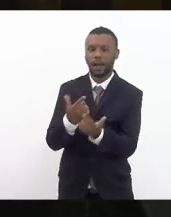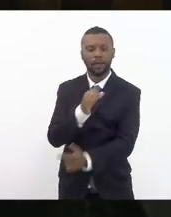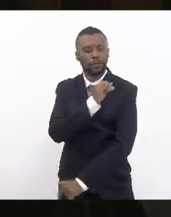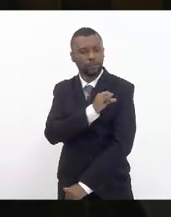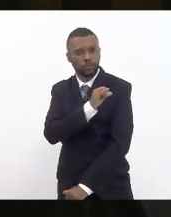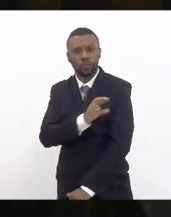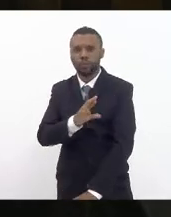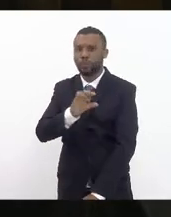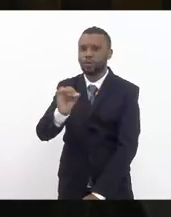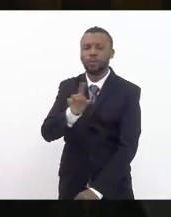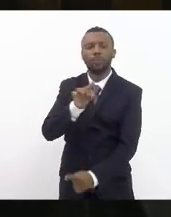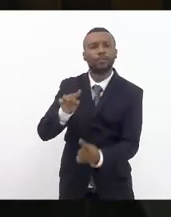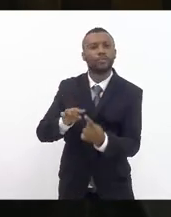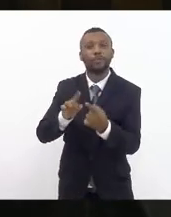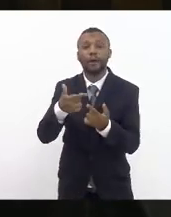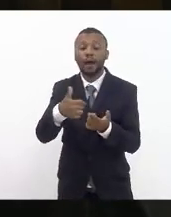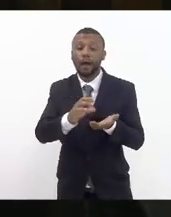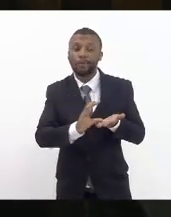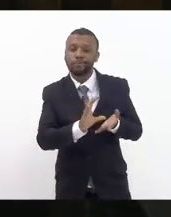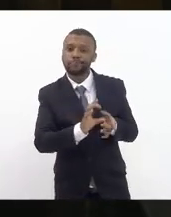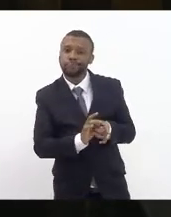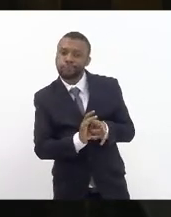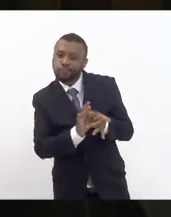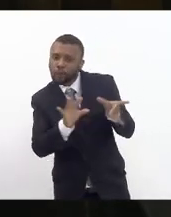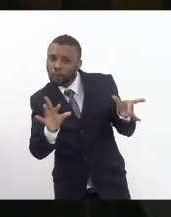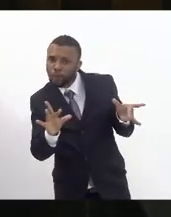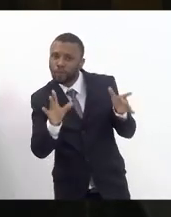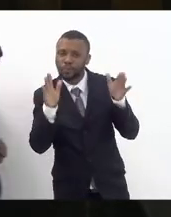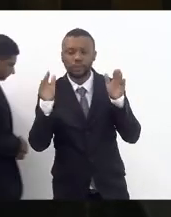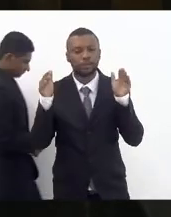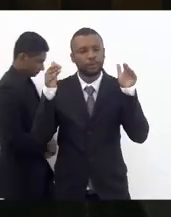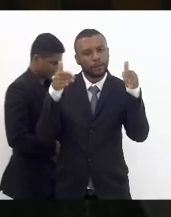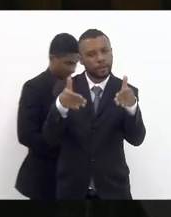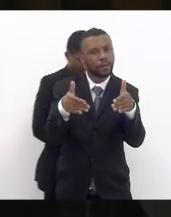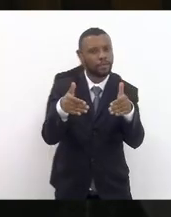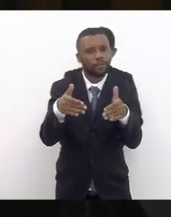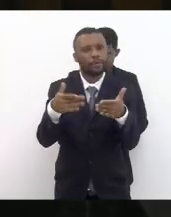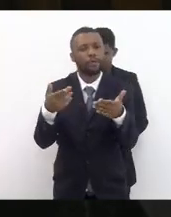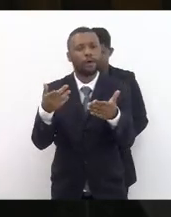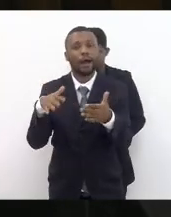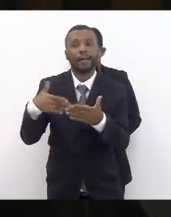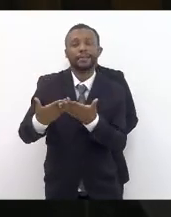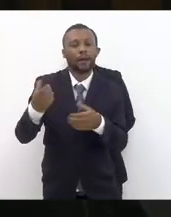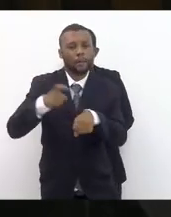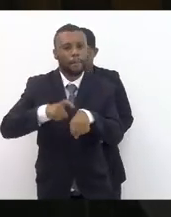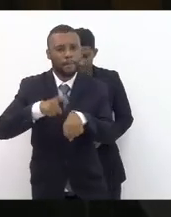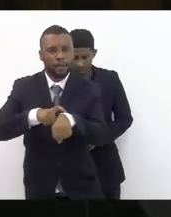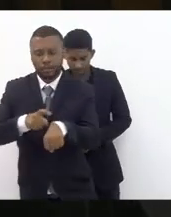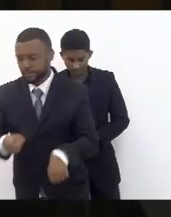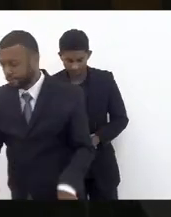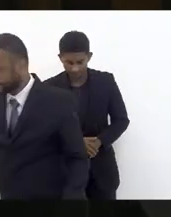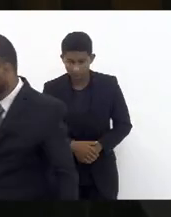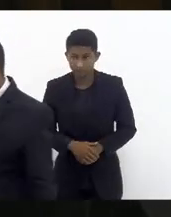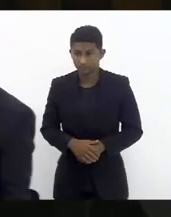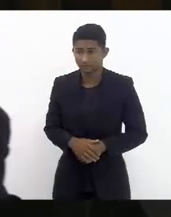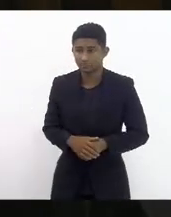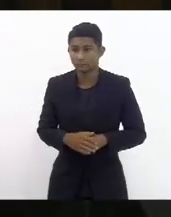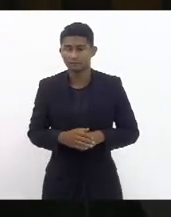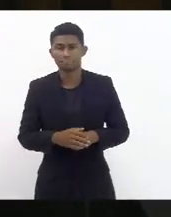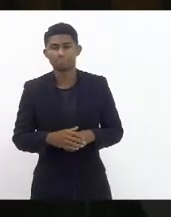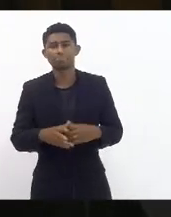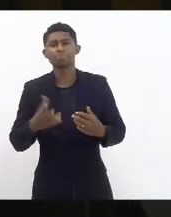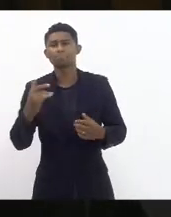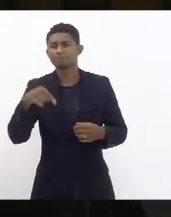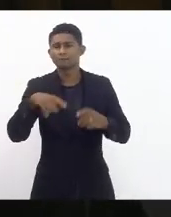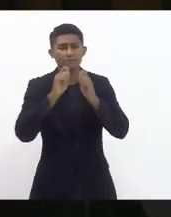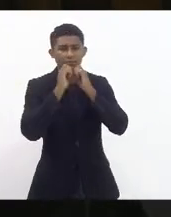de liberação de recursos pecuniários até o presente momento, se não fosse a